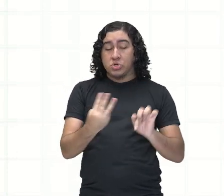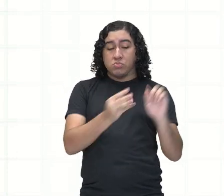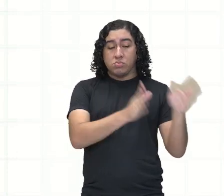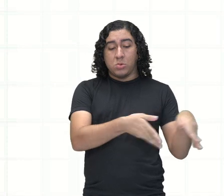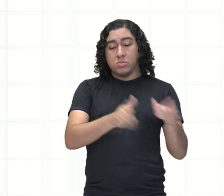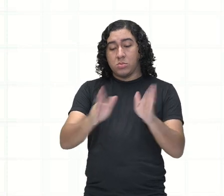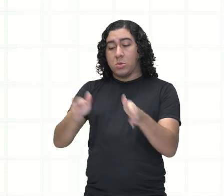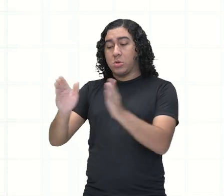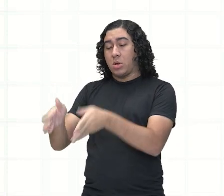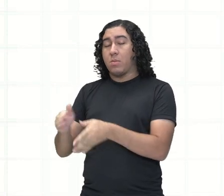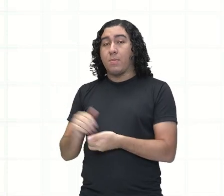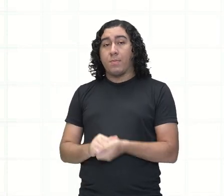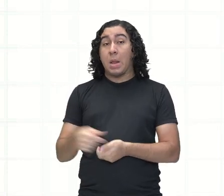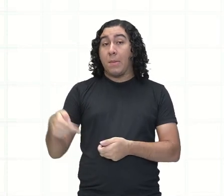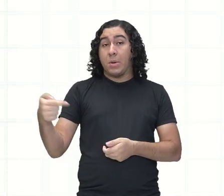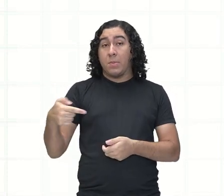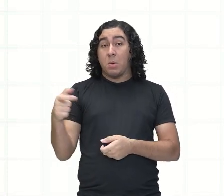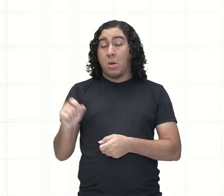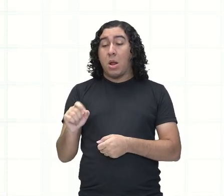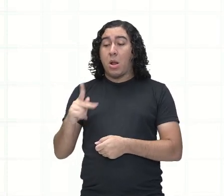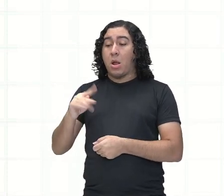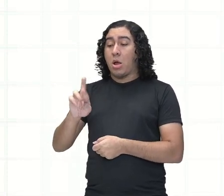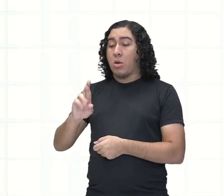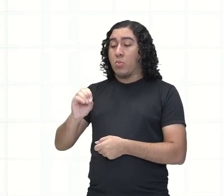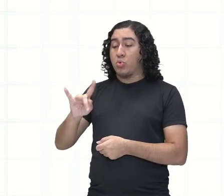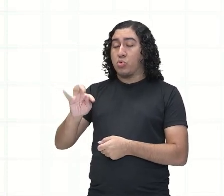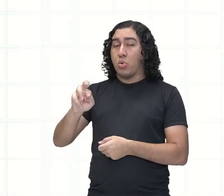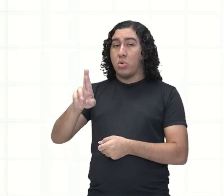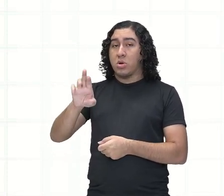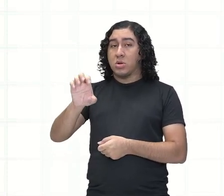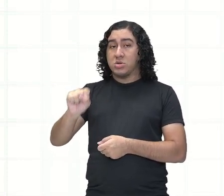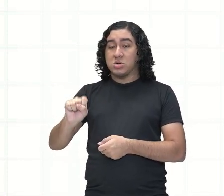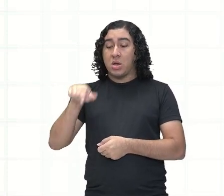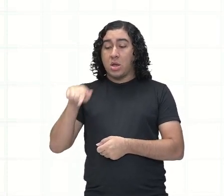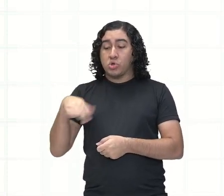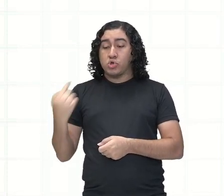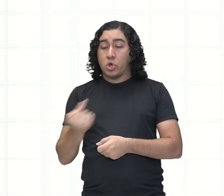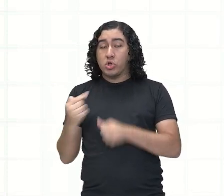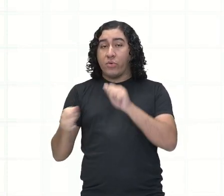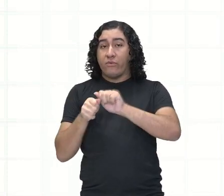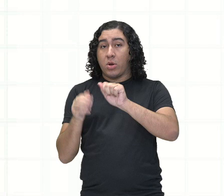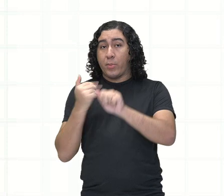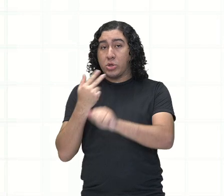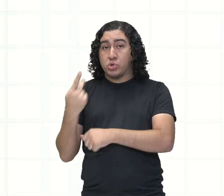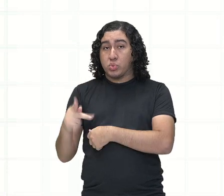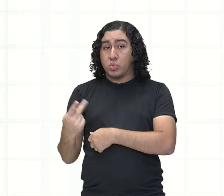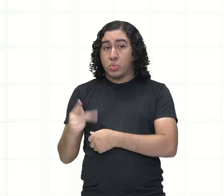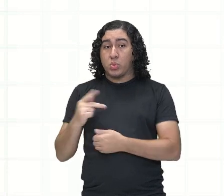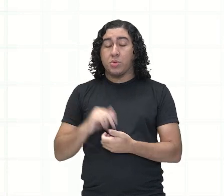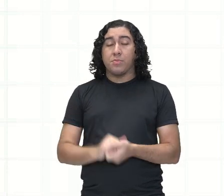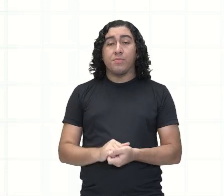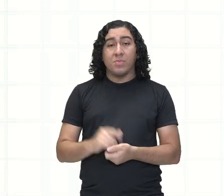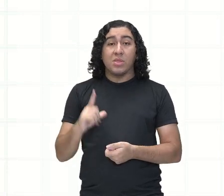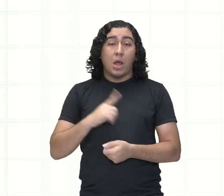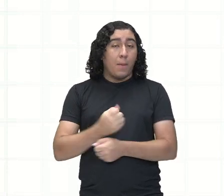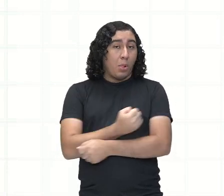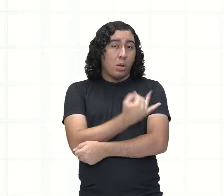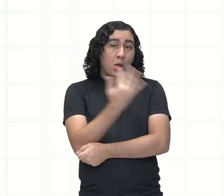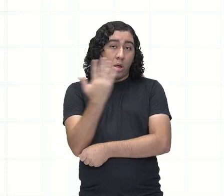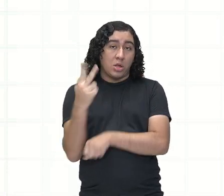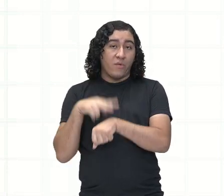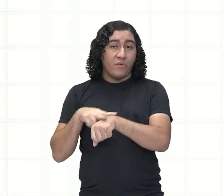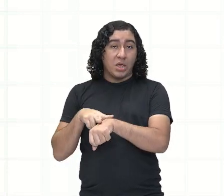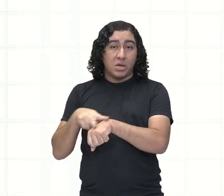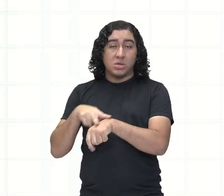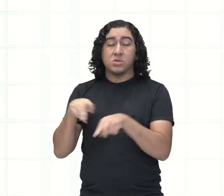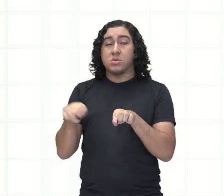tróficos. Produtores, que são organismos que produzem o seu próprio alimento, e ali nós temos as plantas,